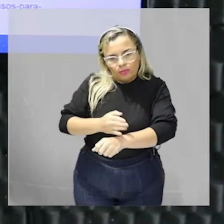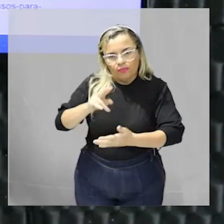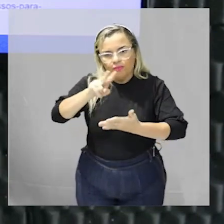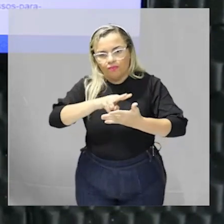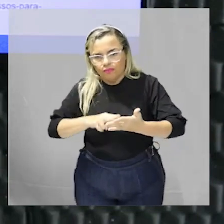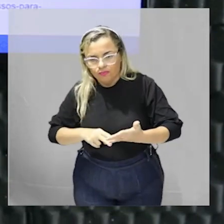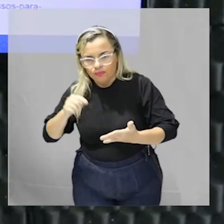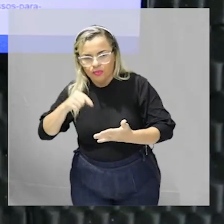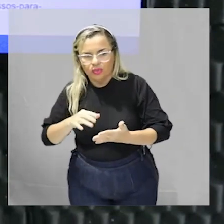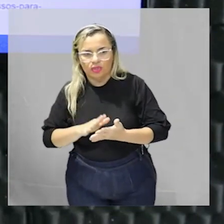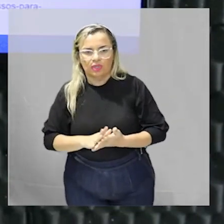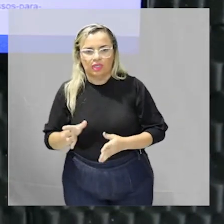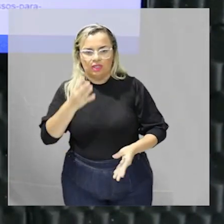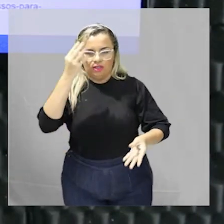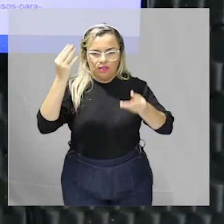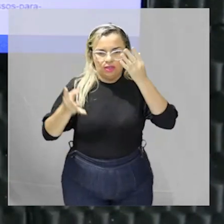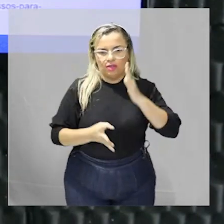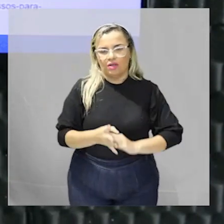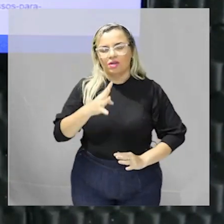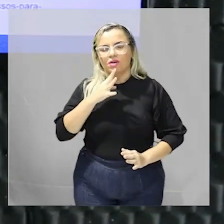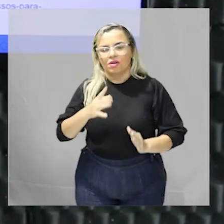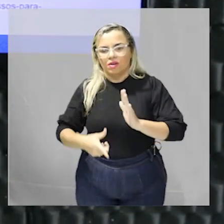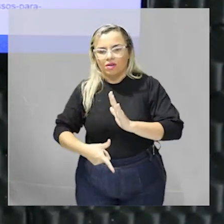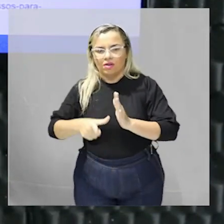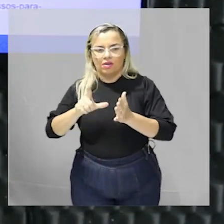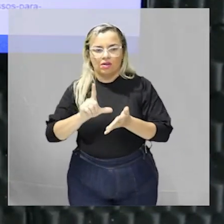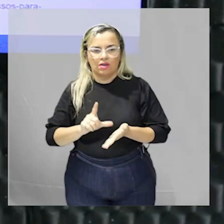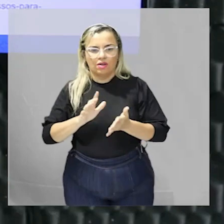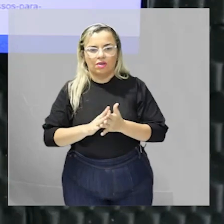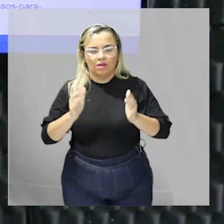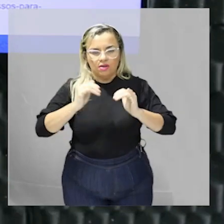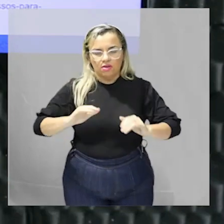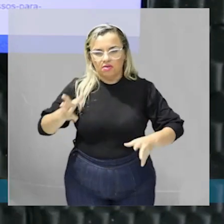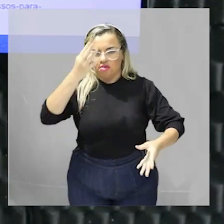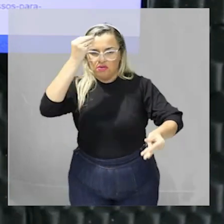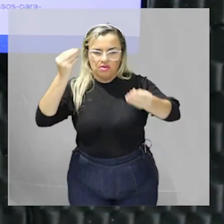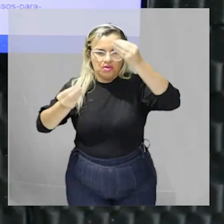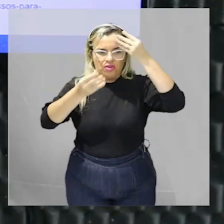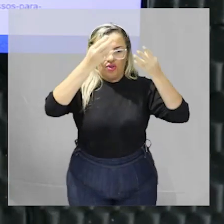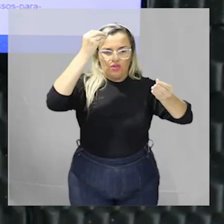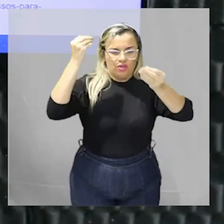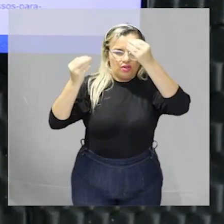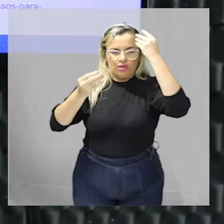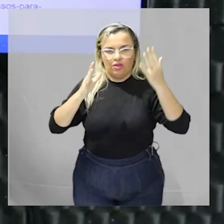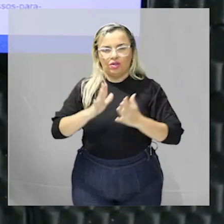materna, assim como adquirimos conhecimentos prévios e nos mantemos bem informados, especialmente